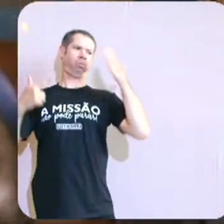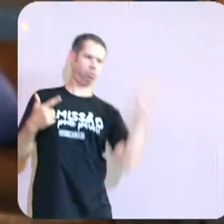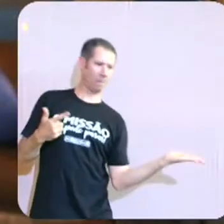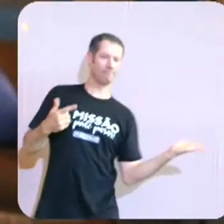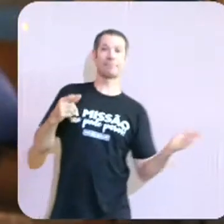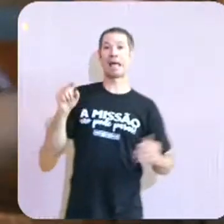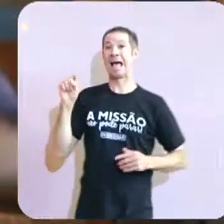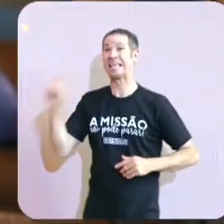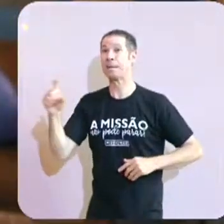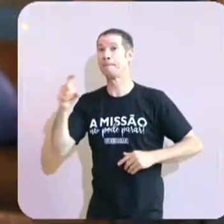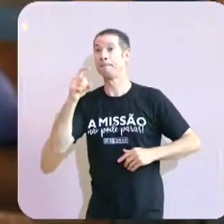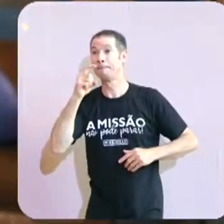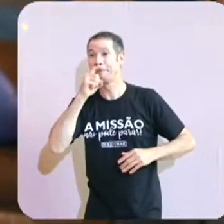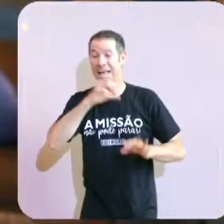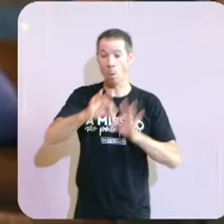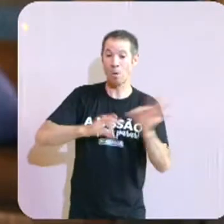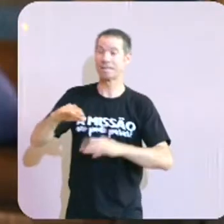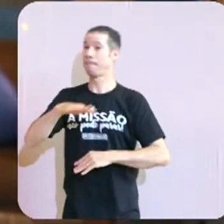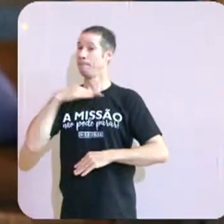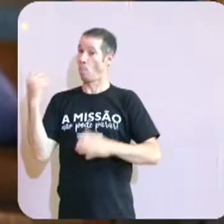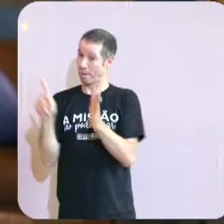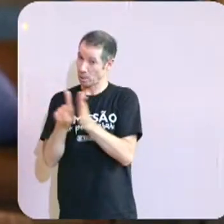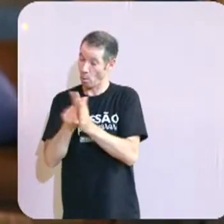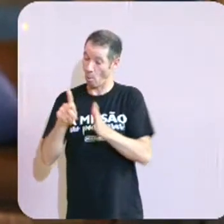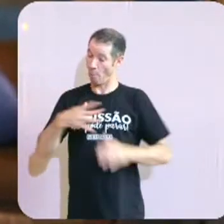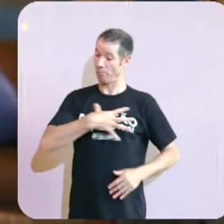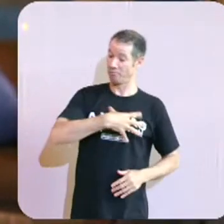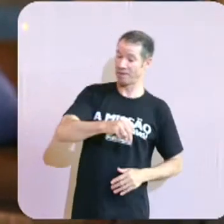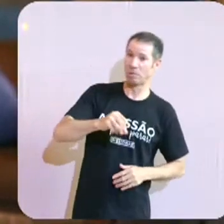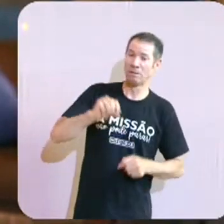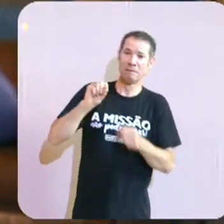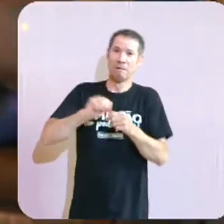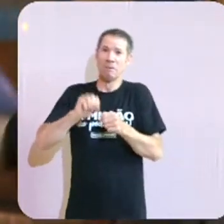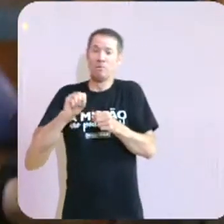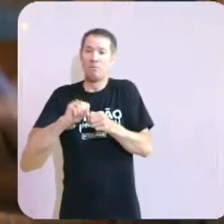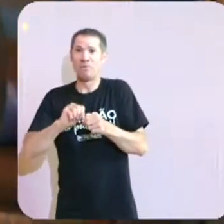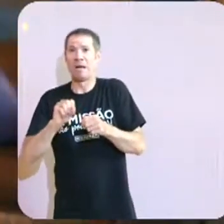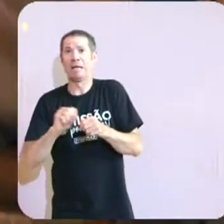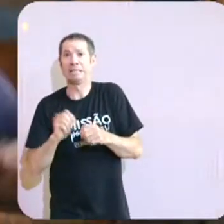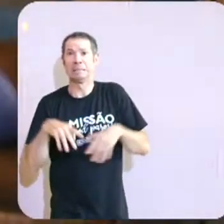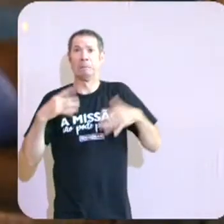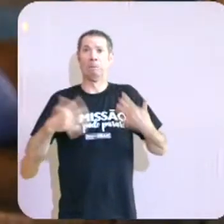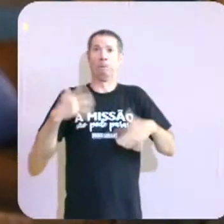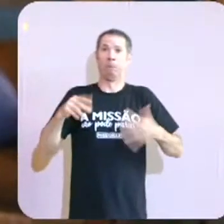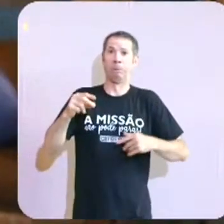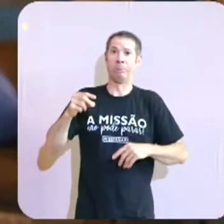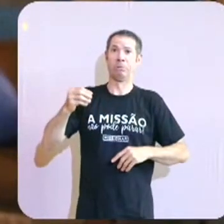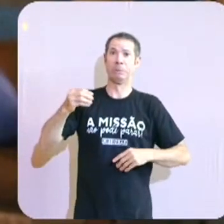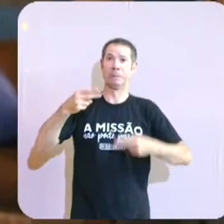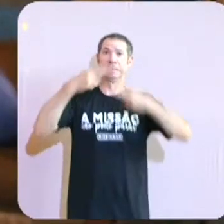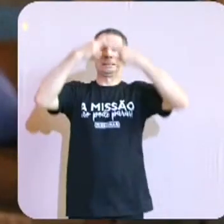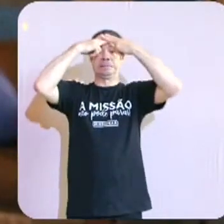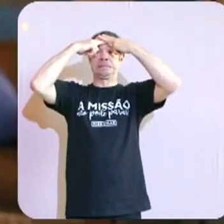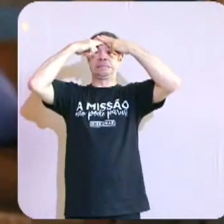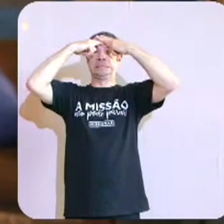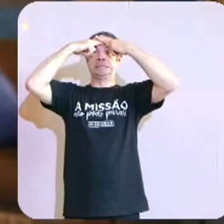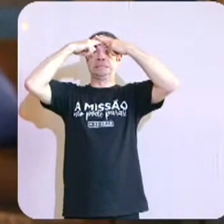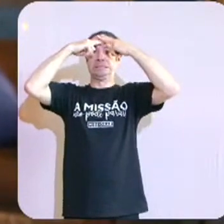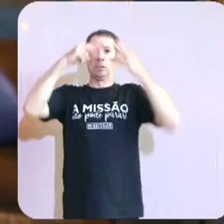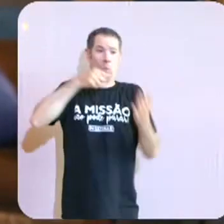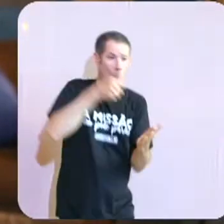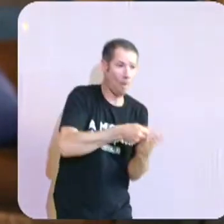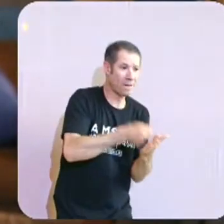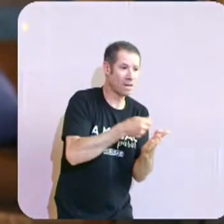pai, que tinha organizado a morte do próprio filho, fez de tudo para apagar todos os traços da história daquele rapaz. Obrigou a